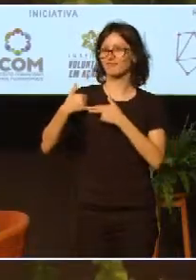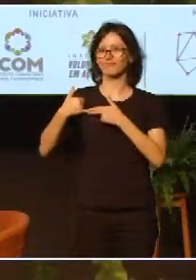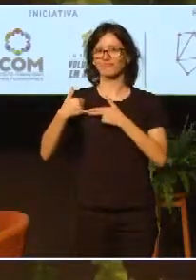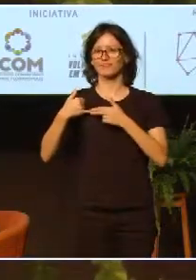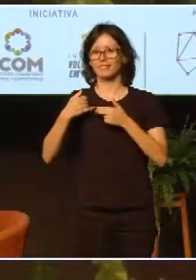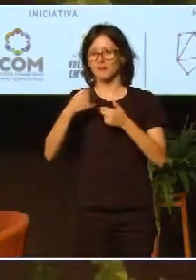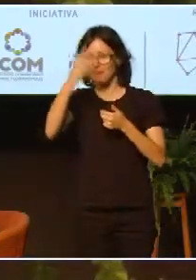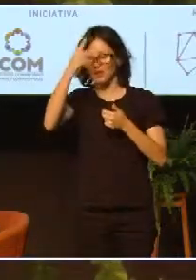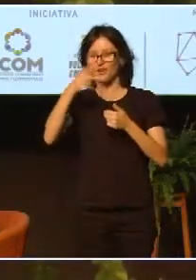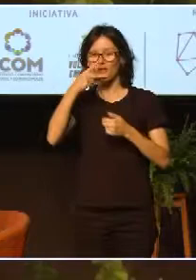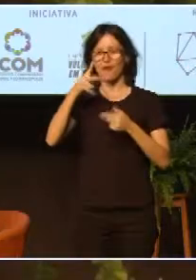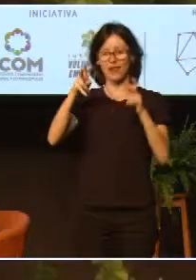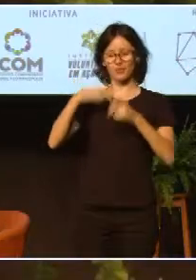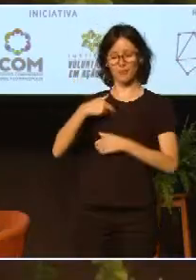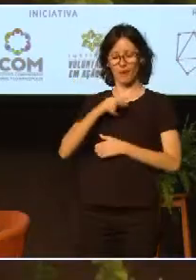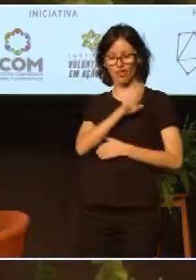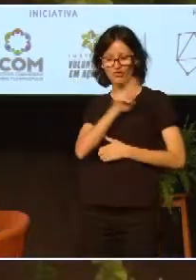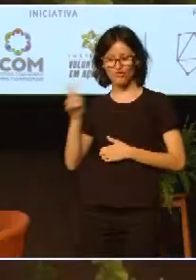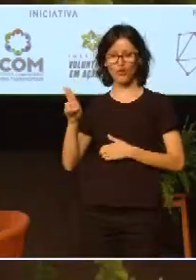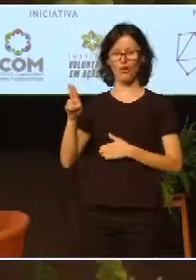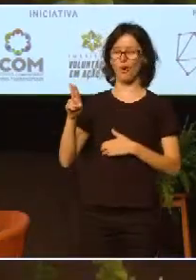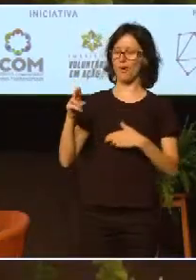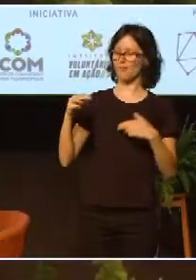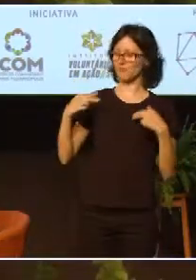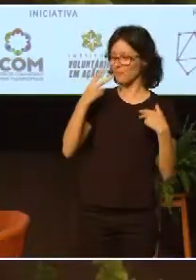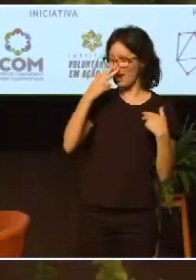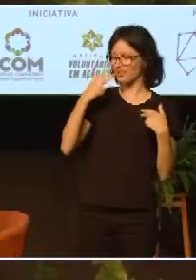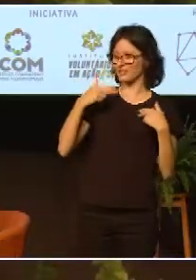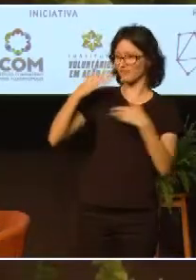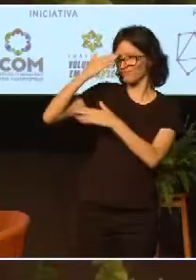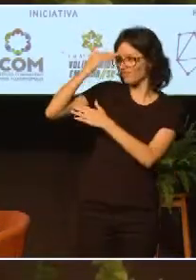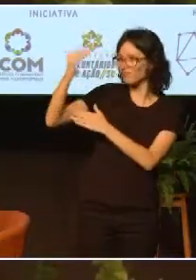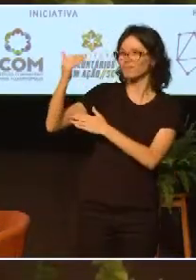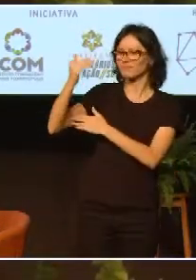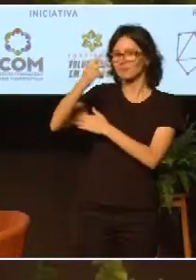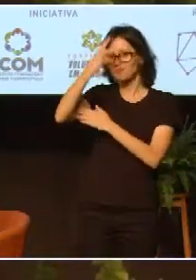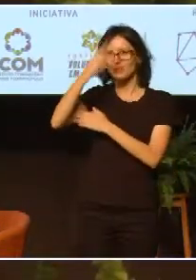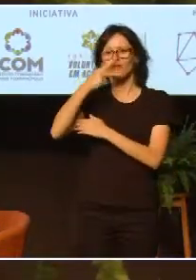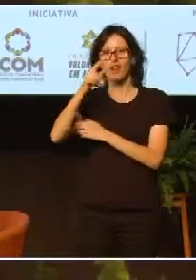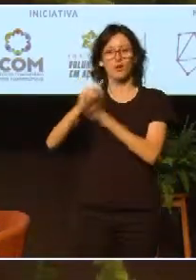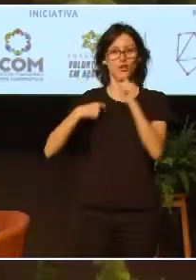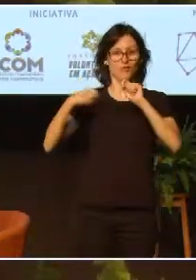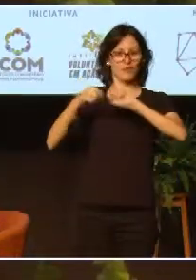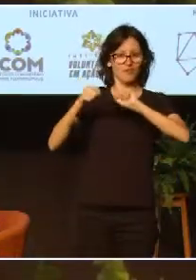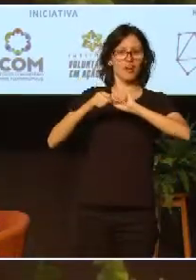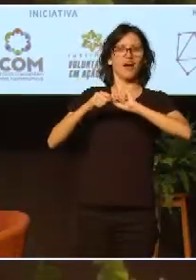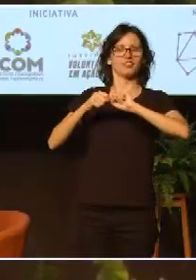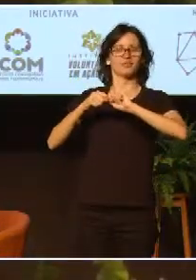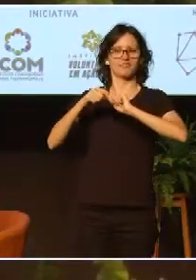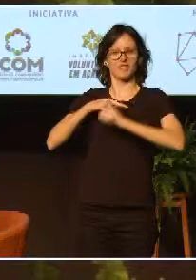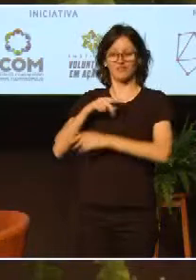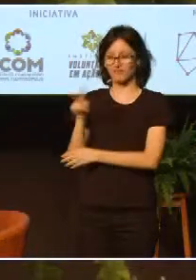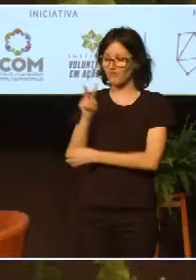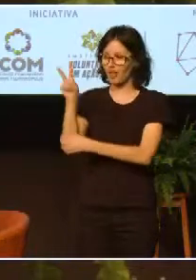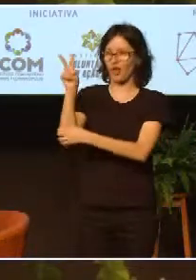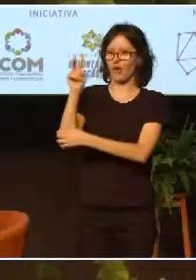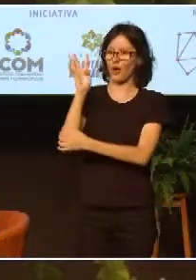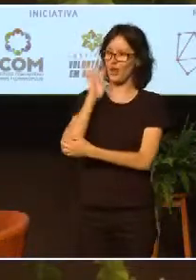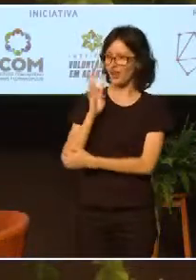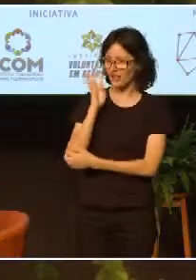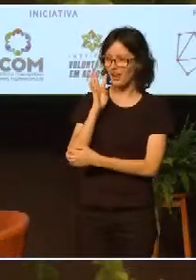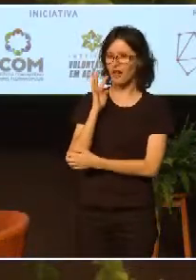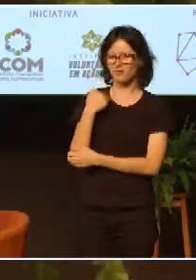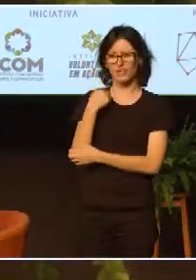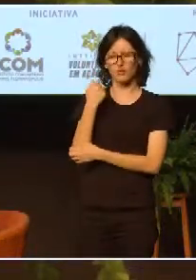por reconhecimento. A gente é movido para que as pessoas achem que o que a gente está fazendo é bacana. Eu